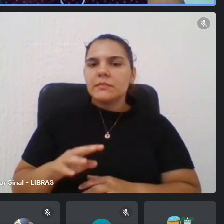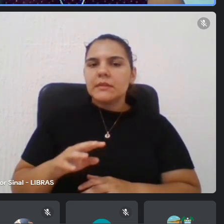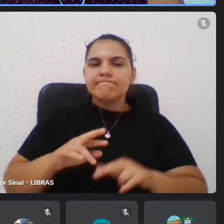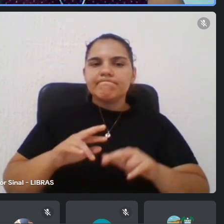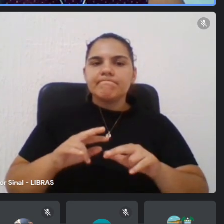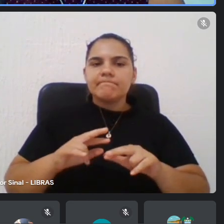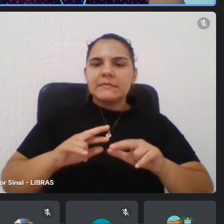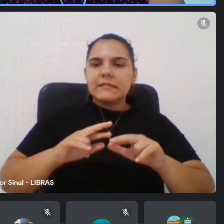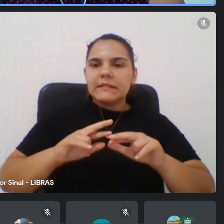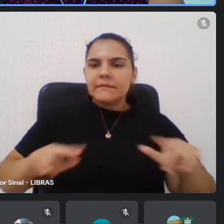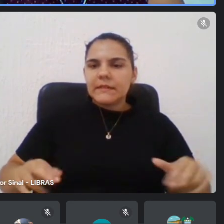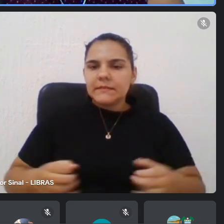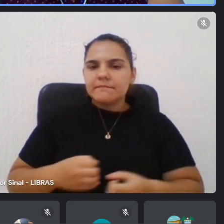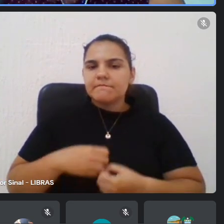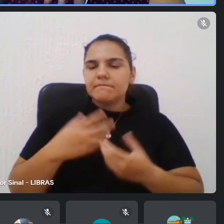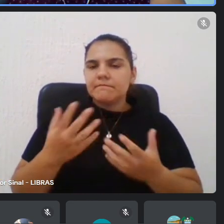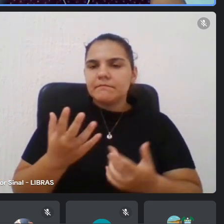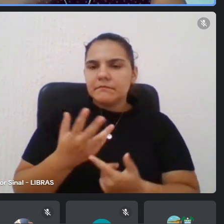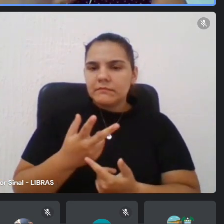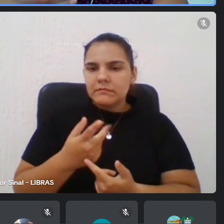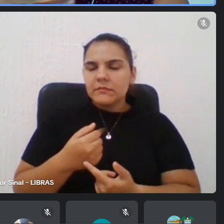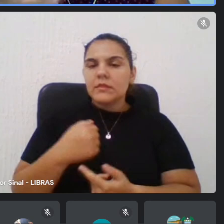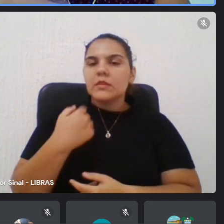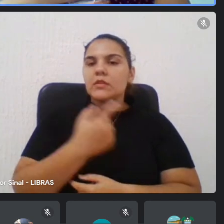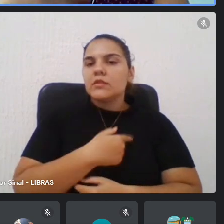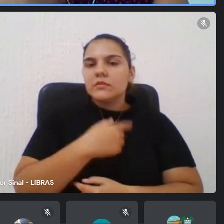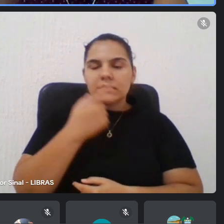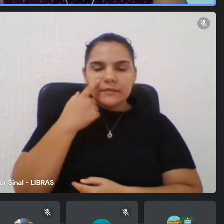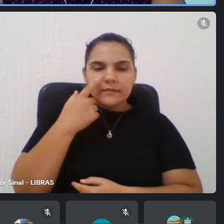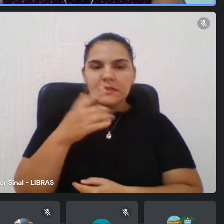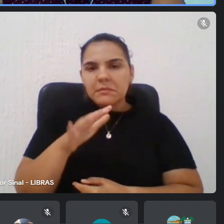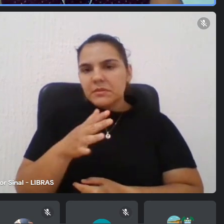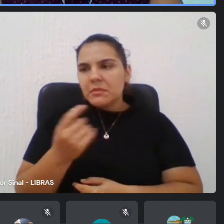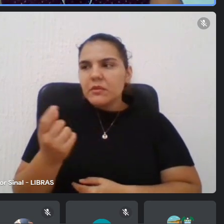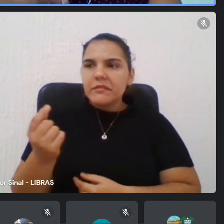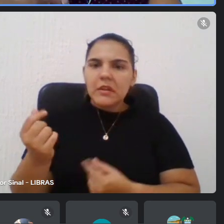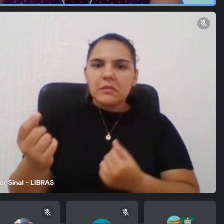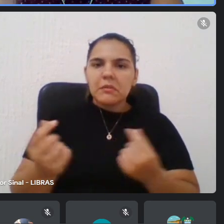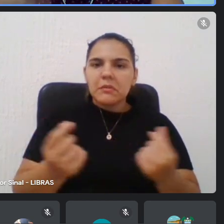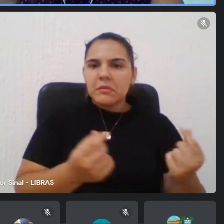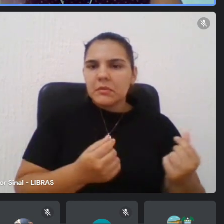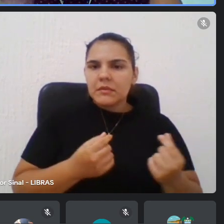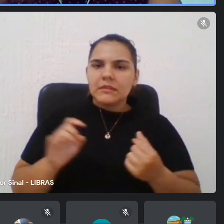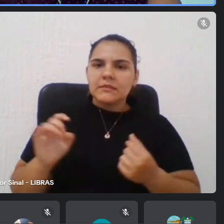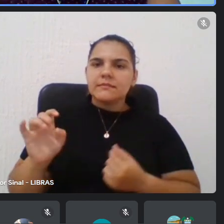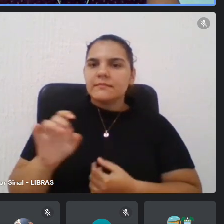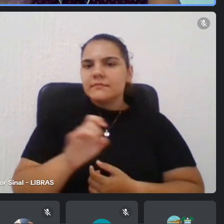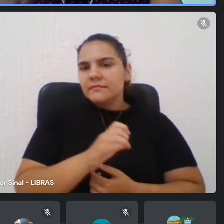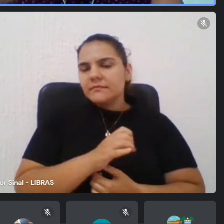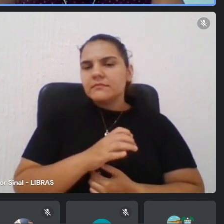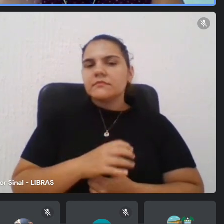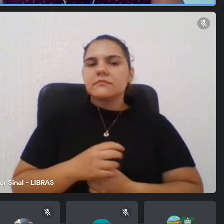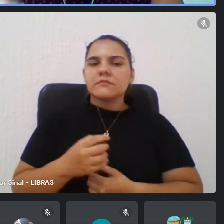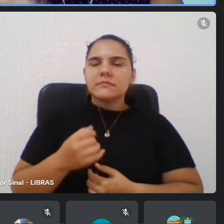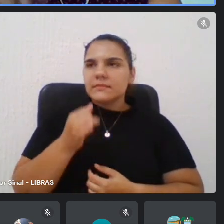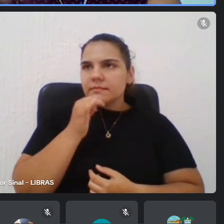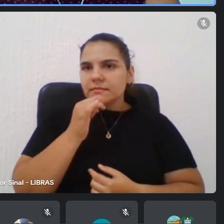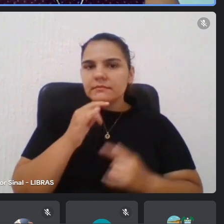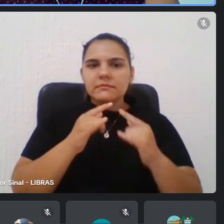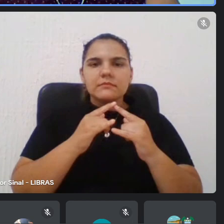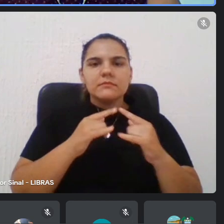vendo a média das demandas de todas essas expressões que a gente vem conversando, circo, dança, forró,